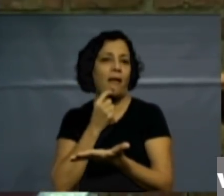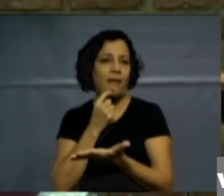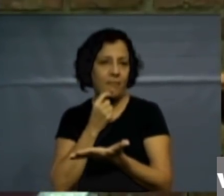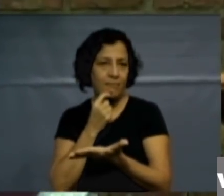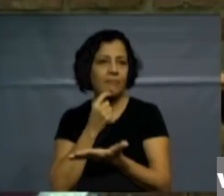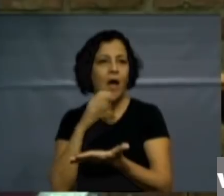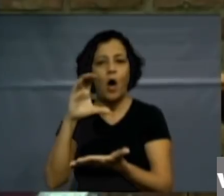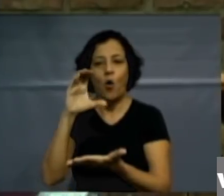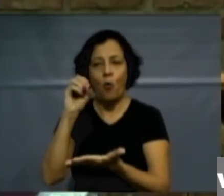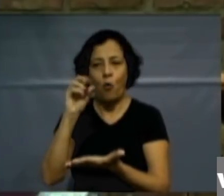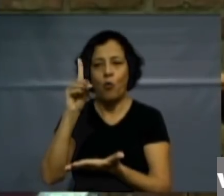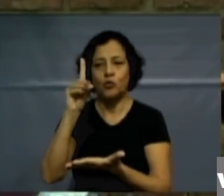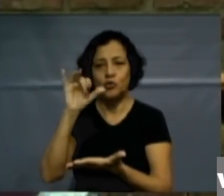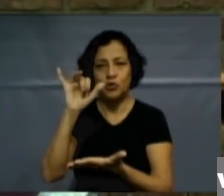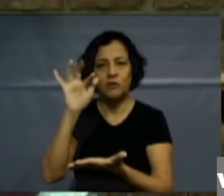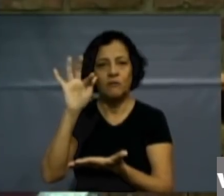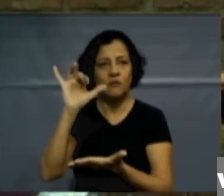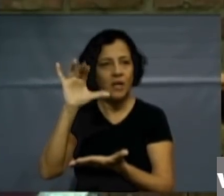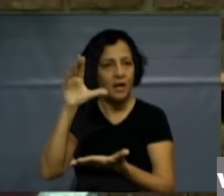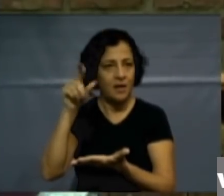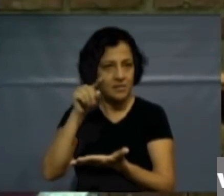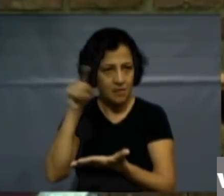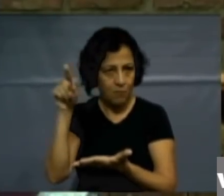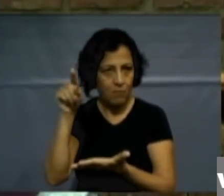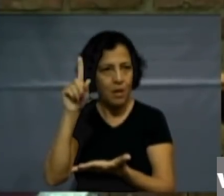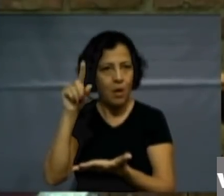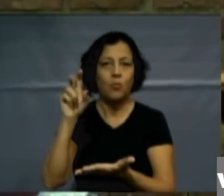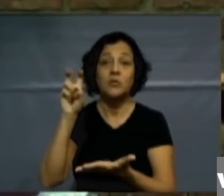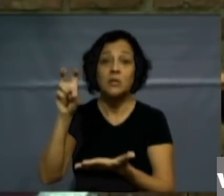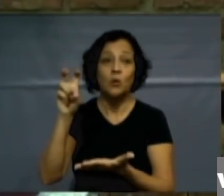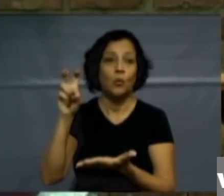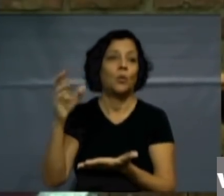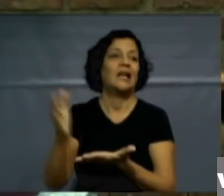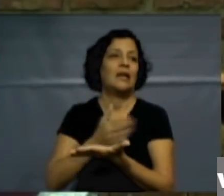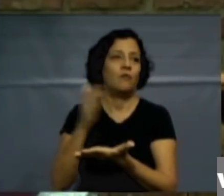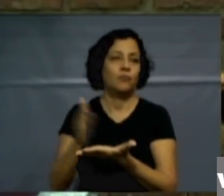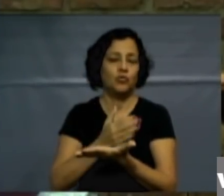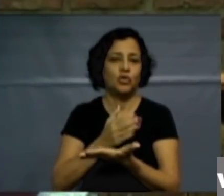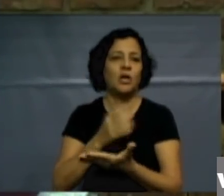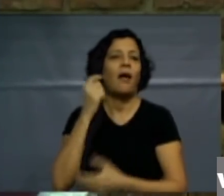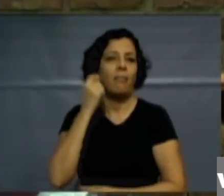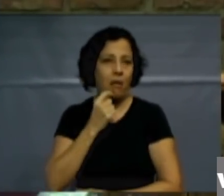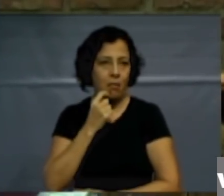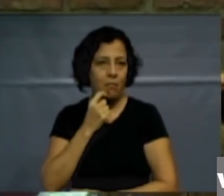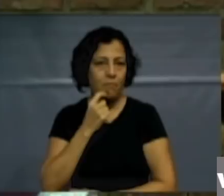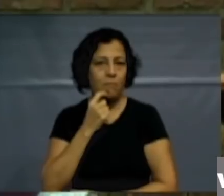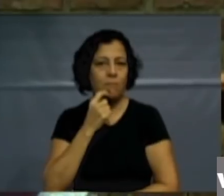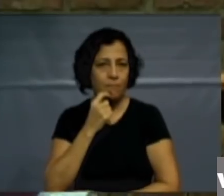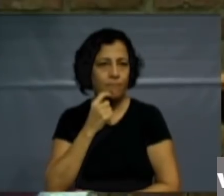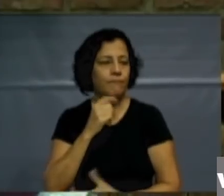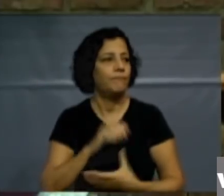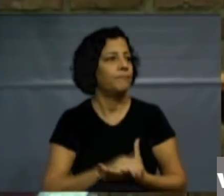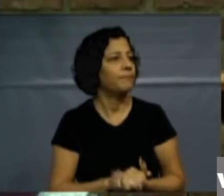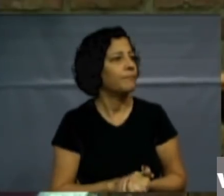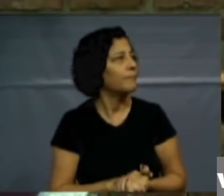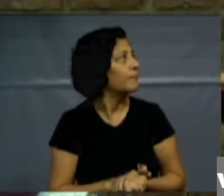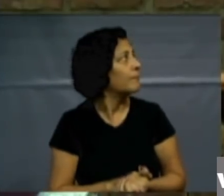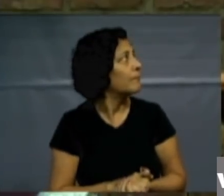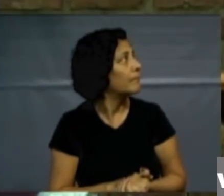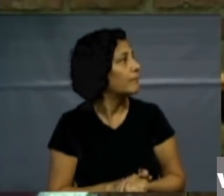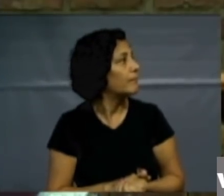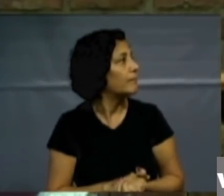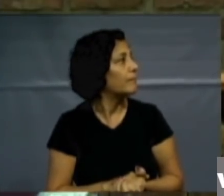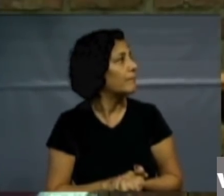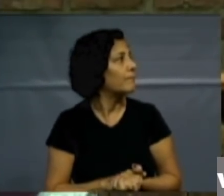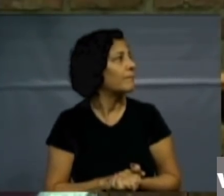gente vai encerrar aqui. Que pena. porque eu gosto